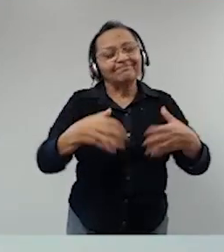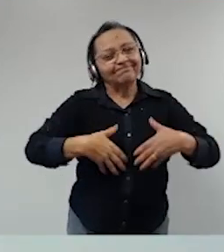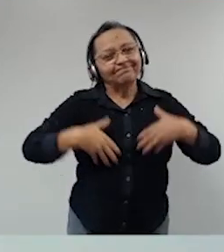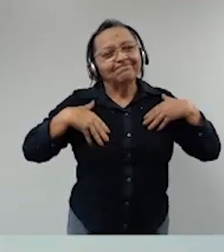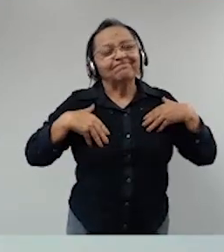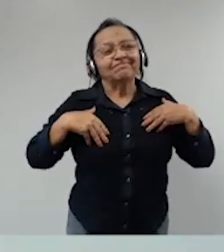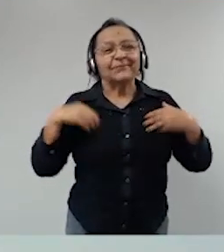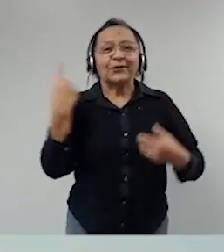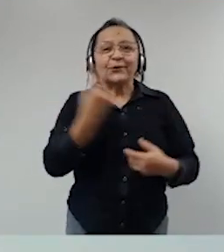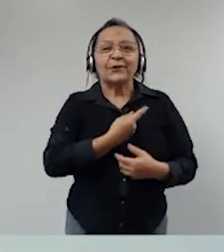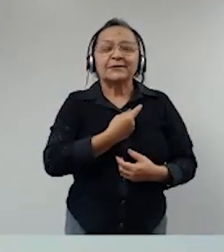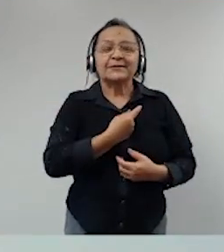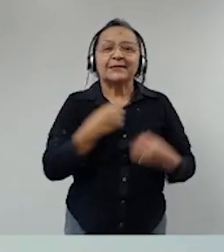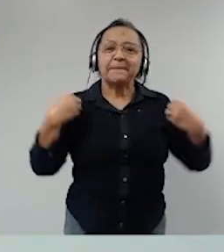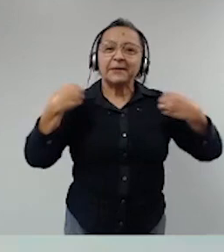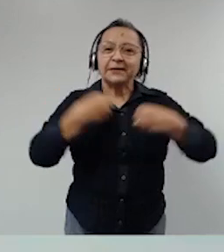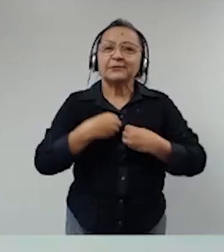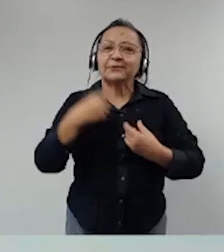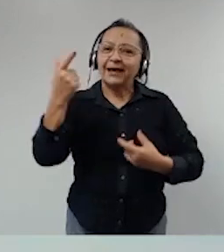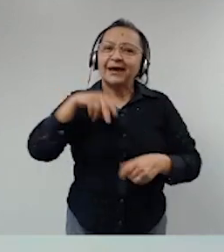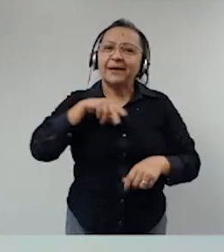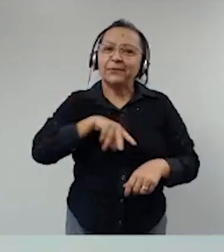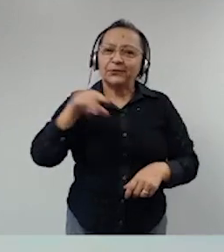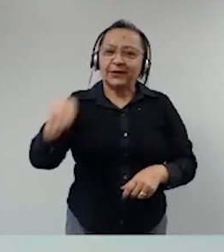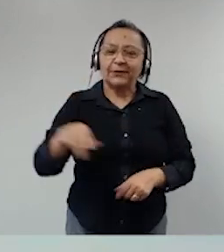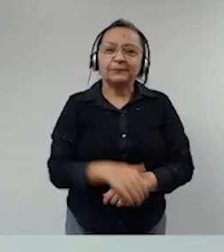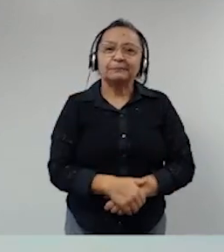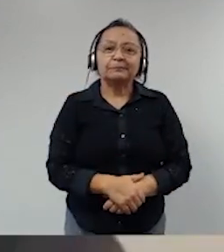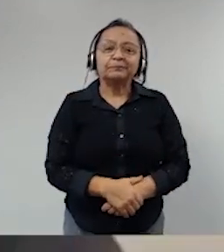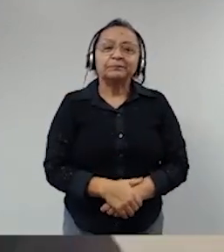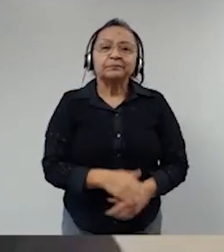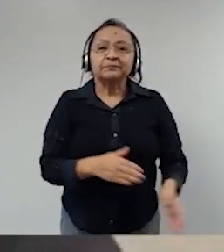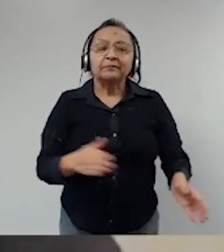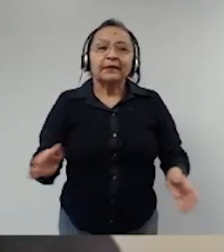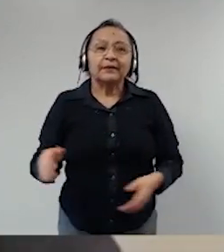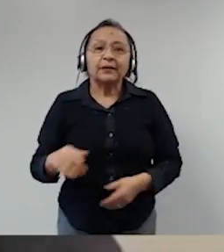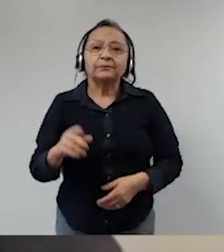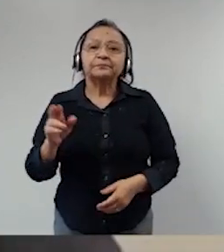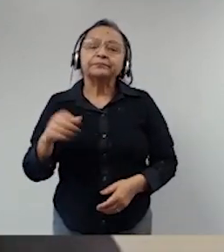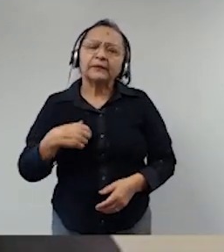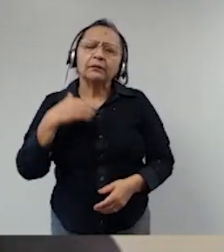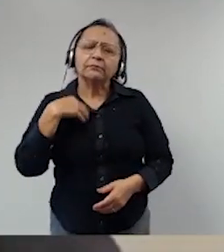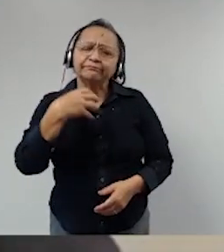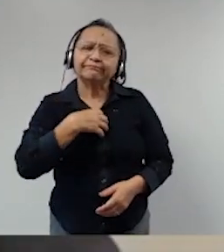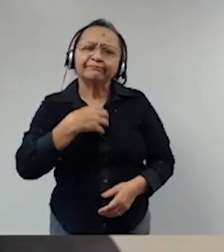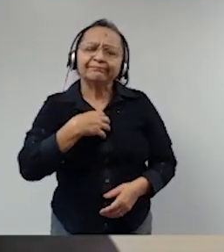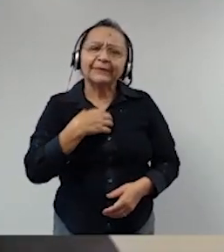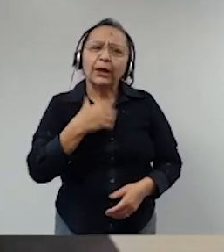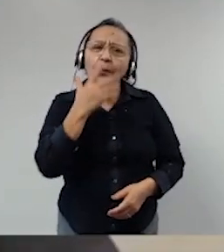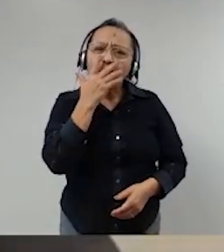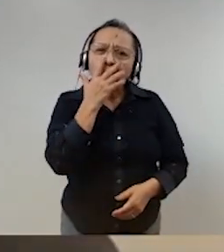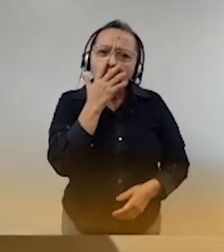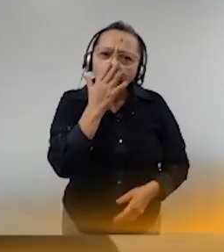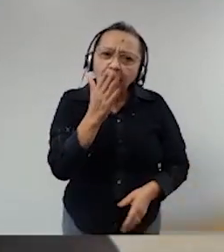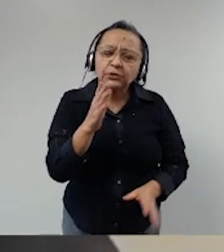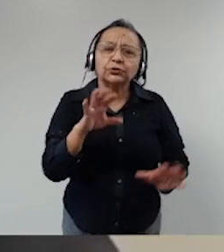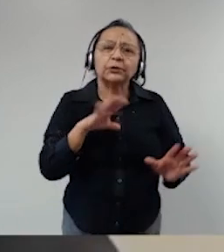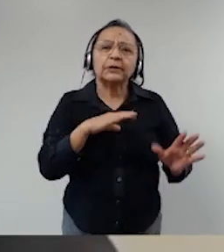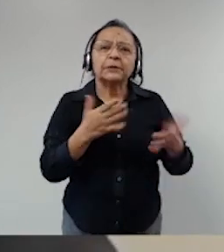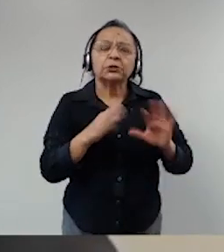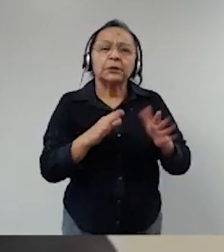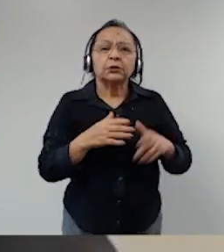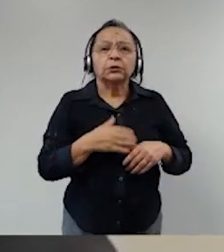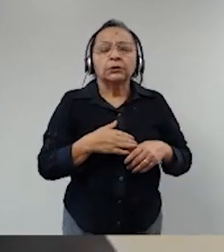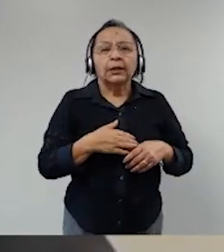ministro Cueva. João Caiado, por favor. Eu creio que estava a ouvir a excelente apresentação da nossa